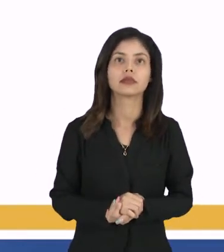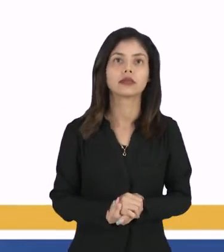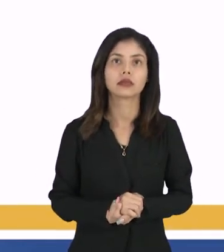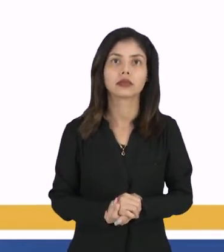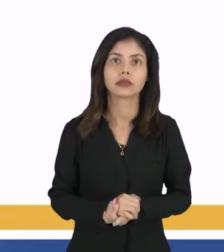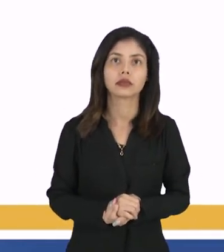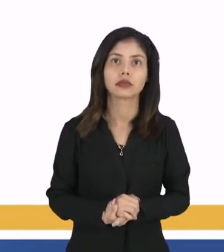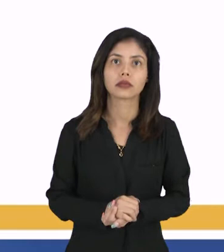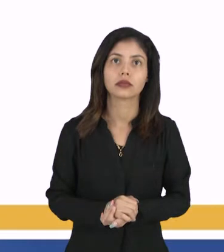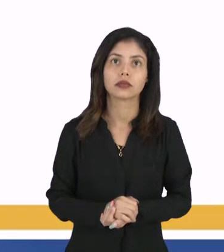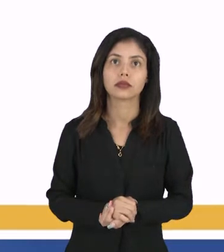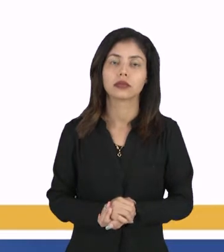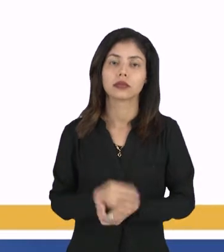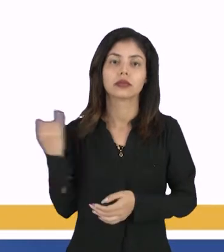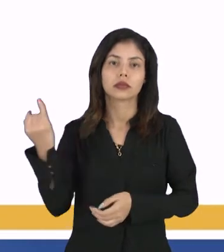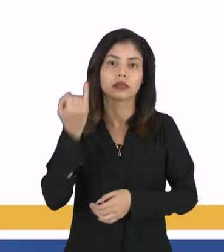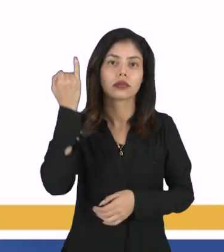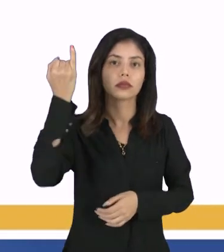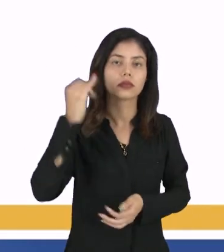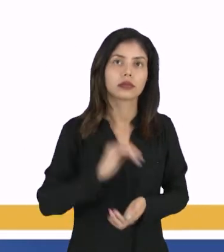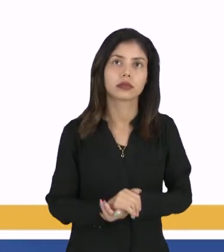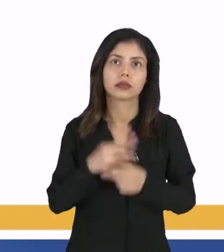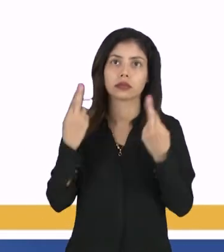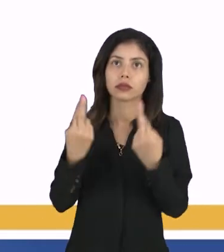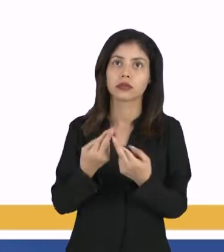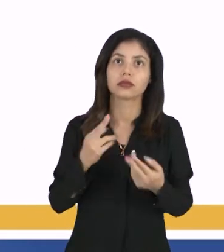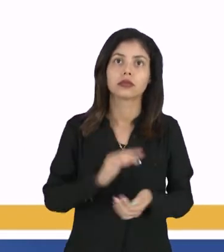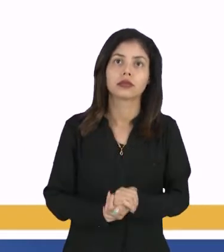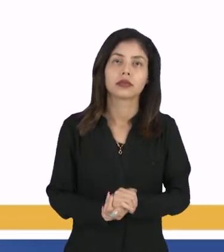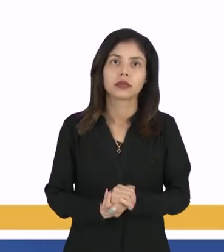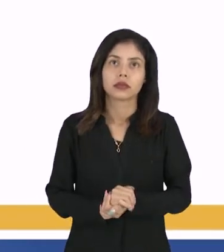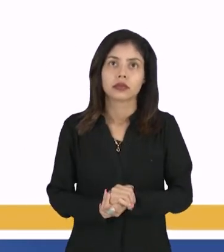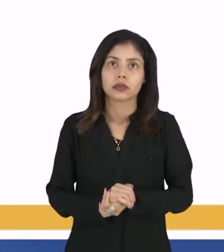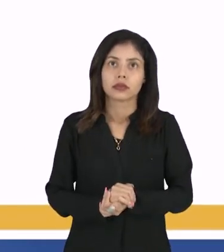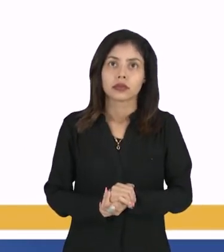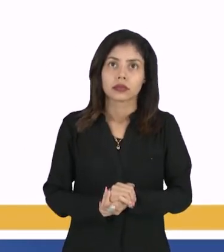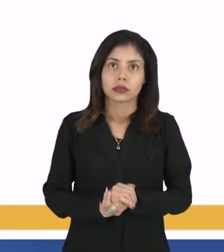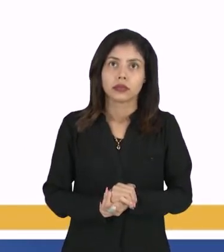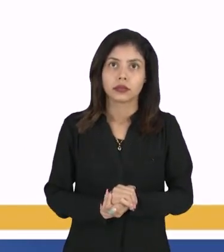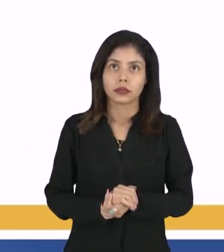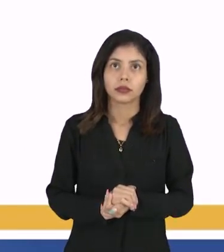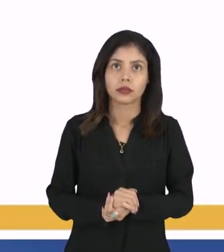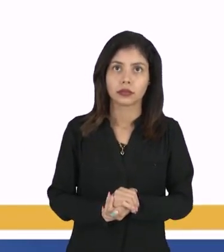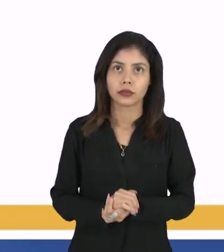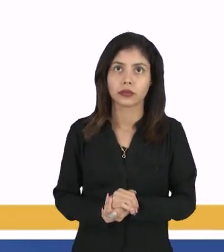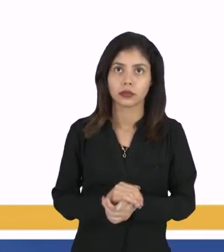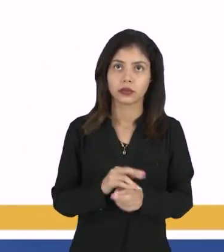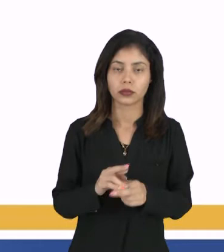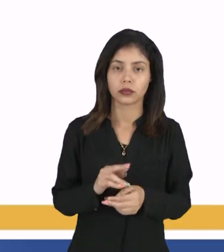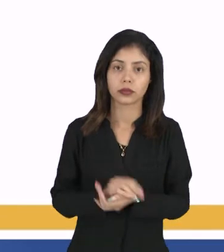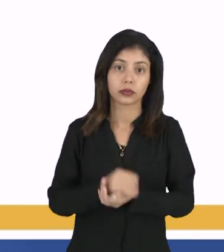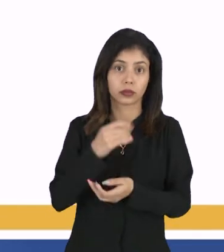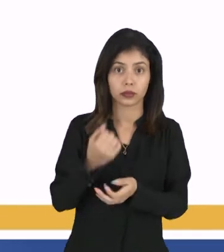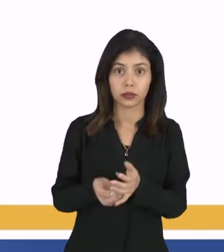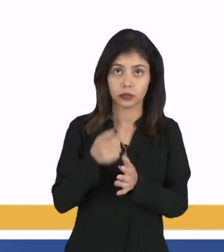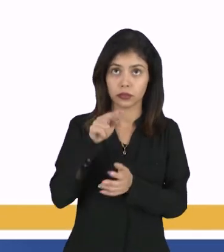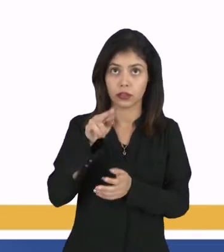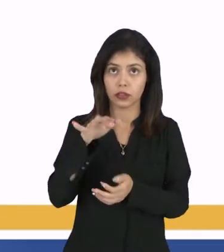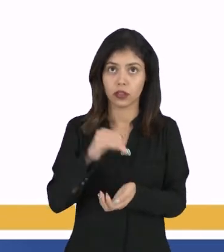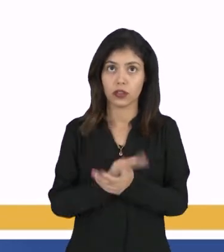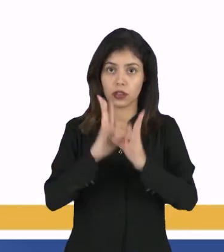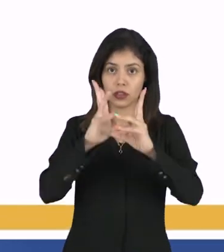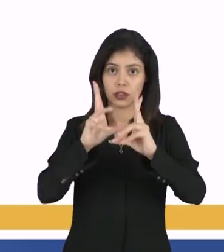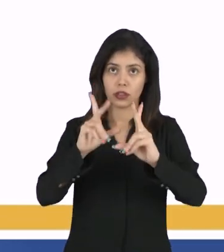reino fungi, tá? Qual é a importância desse reino, dos fungos? Leiam ali comigo. Ó. Os fungos desempenham o papel